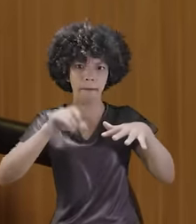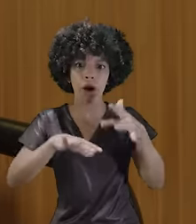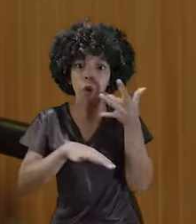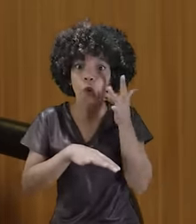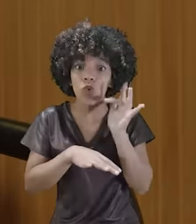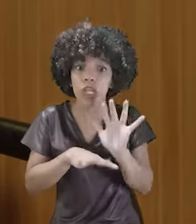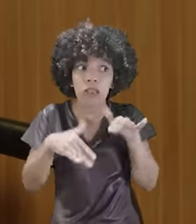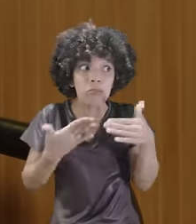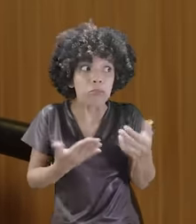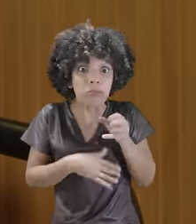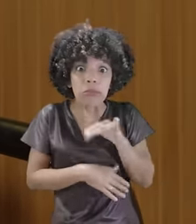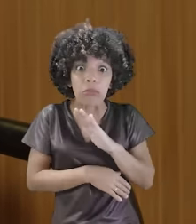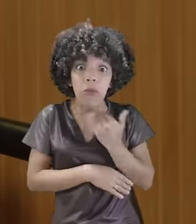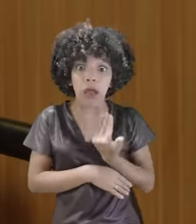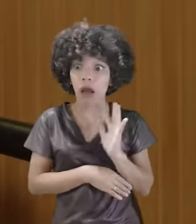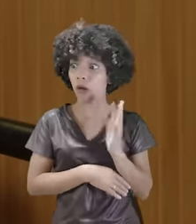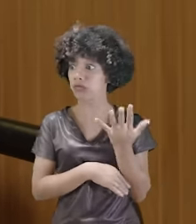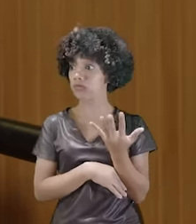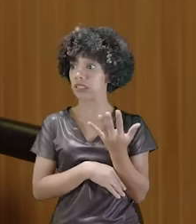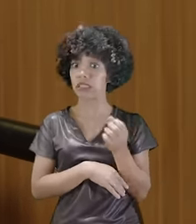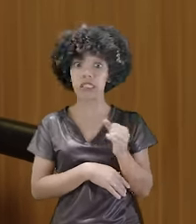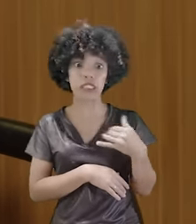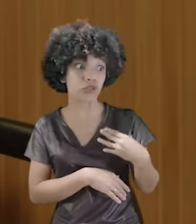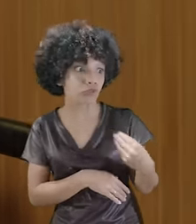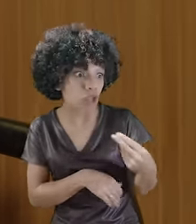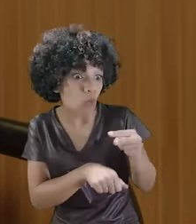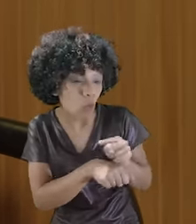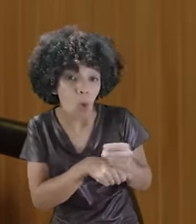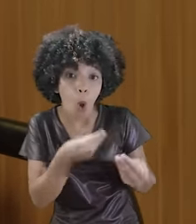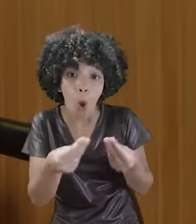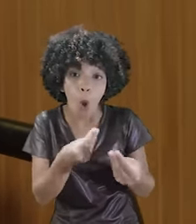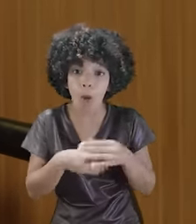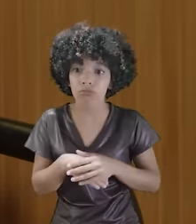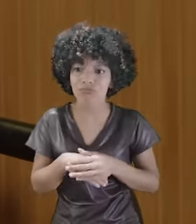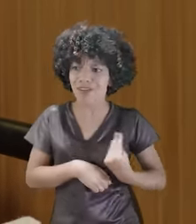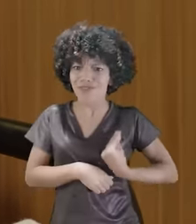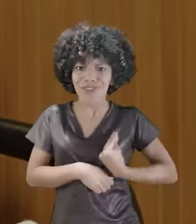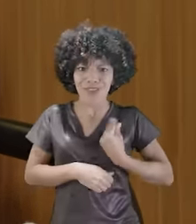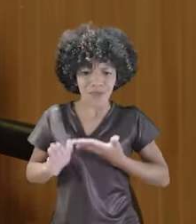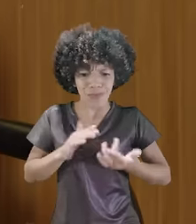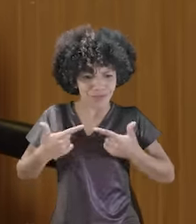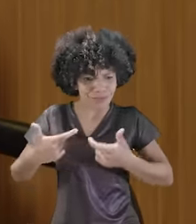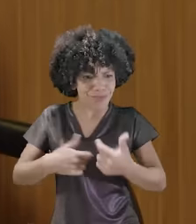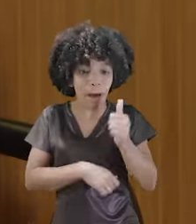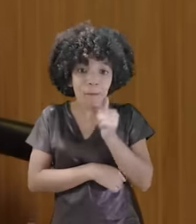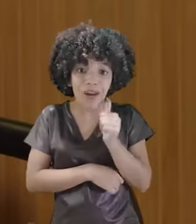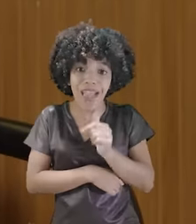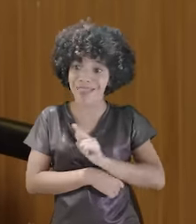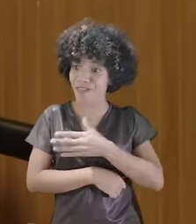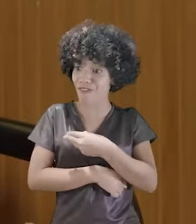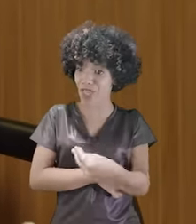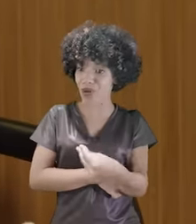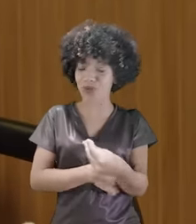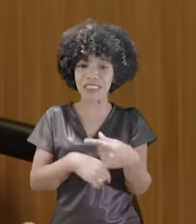a gente vai morrer se vai acontecer alguma coisa para mim para mim os filhos é difícil você vai virar uma guerra com mulher e tem criança